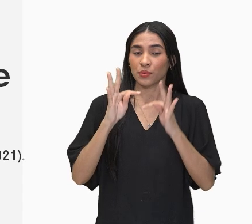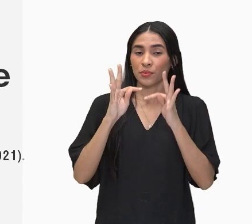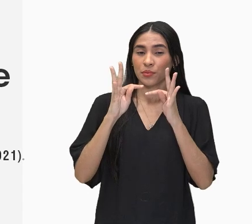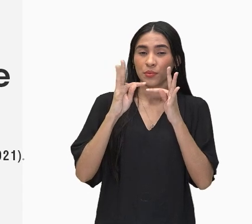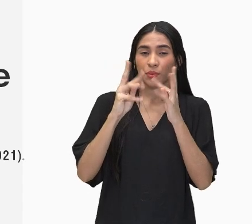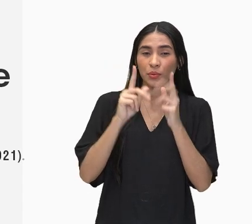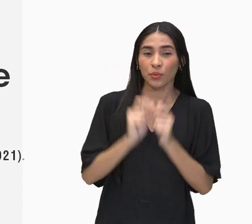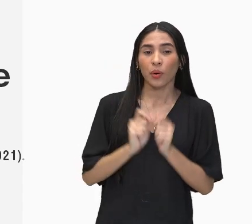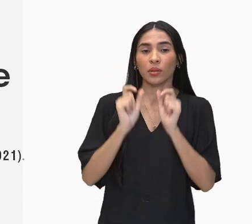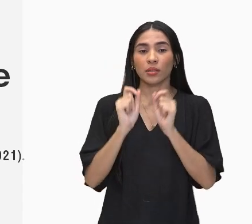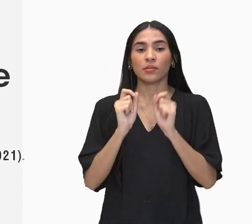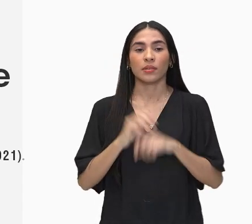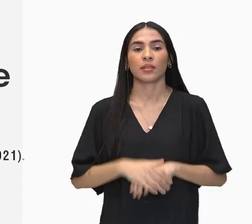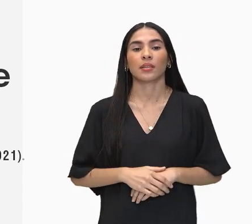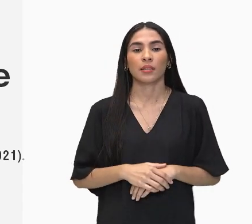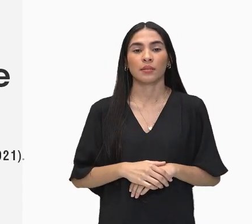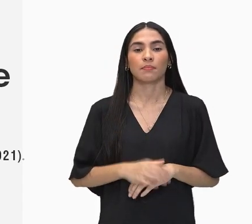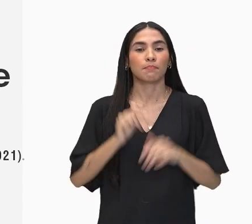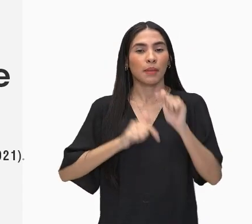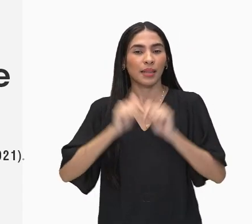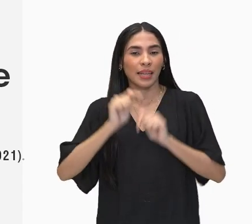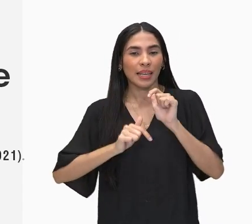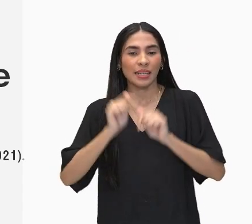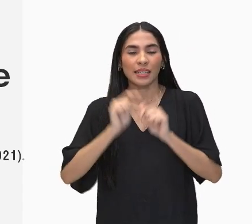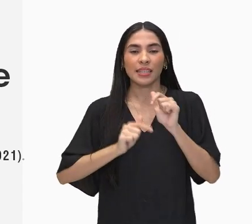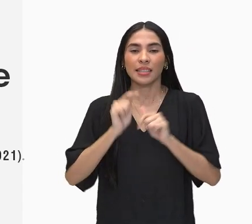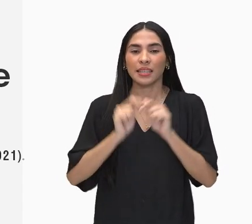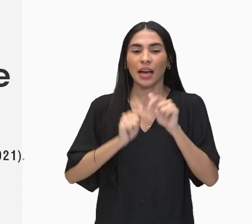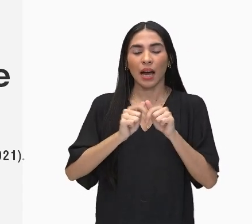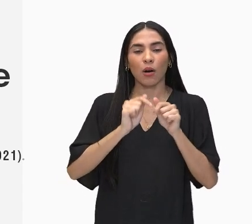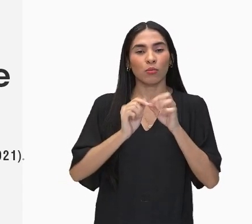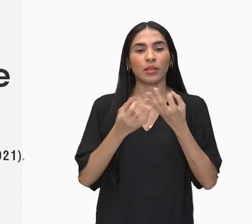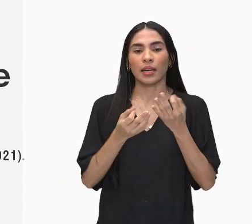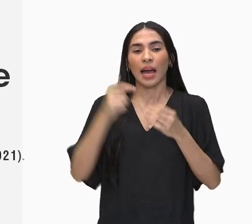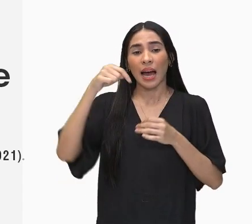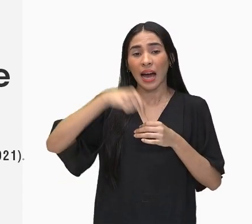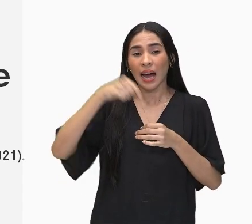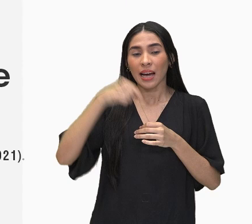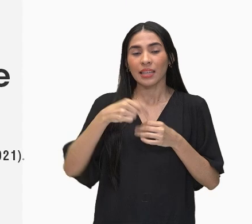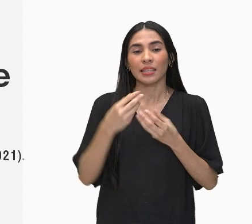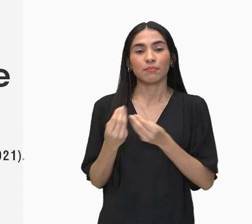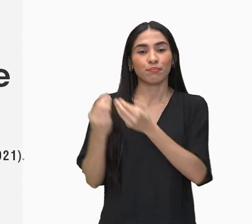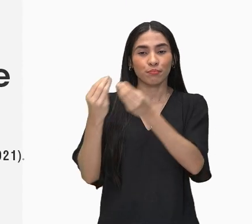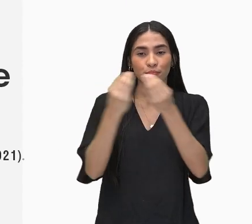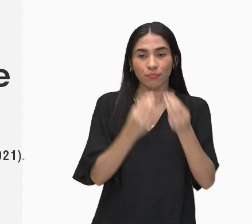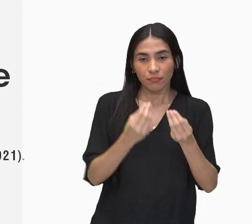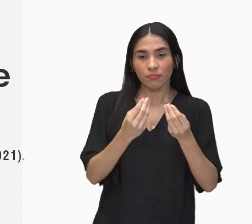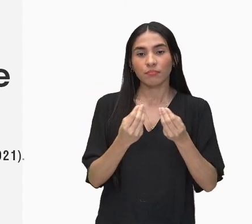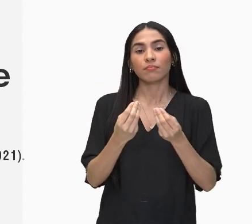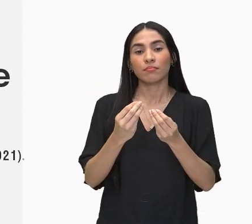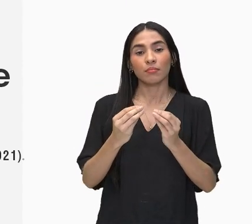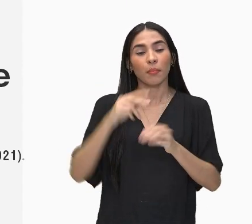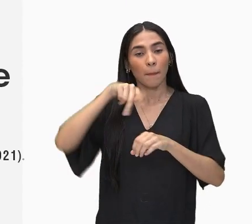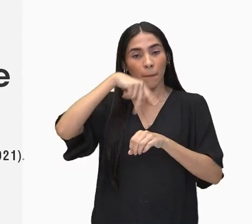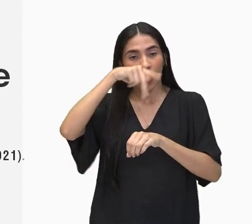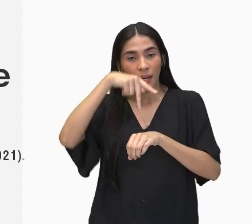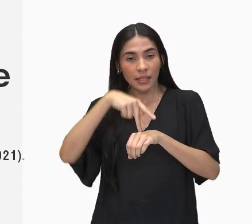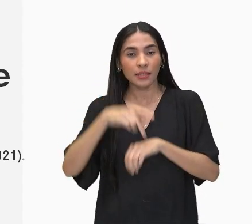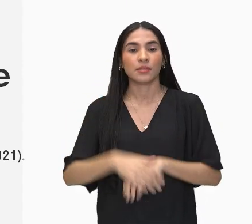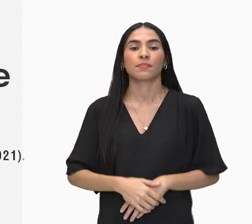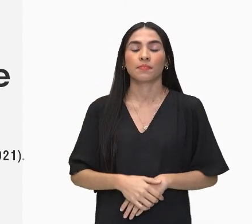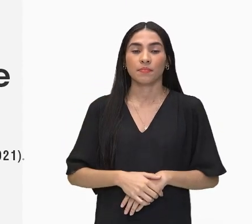64,9% de todas as cargas que são transportadas no nosso país. Então, nós temos aí o transporte rodoviário